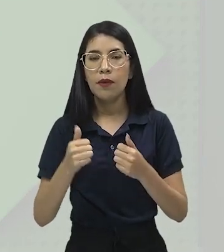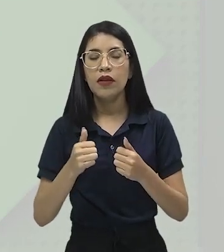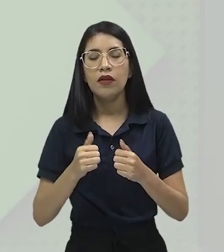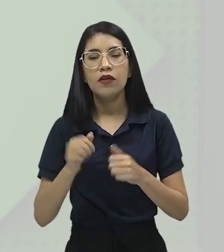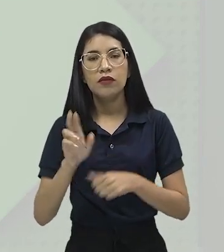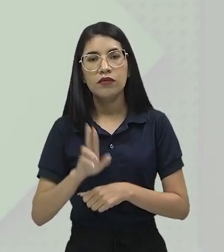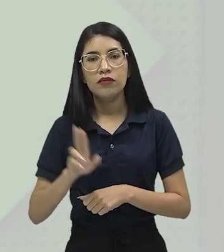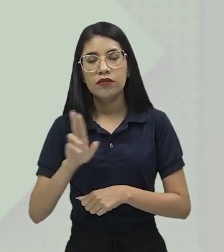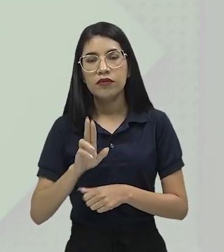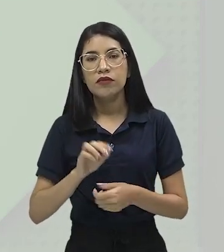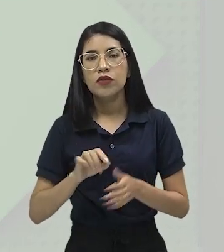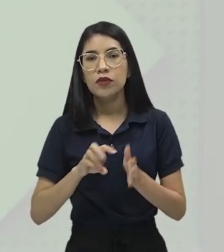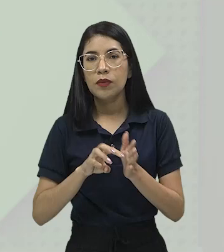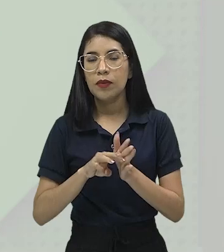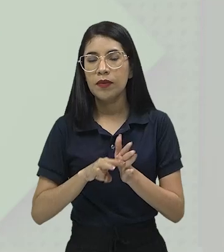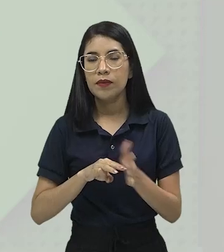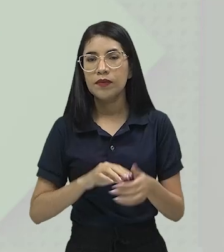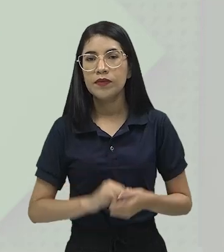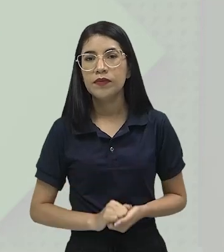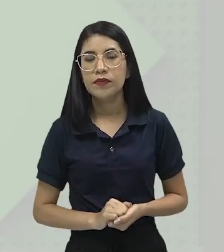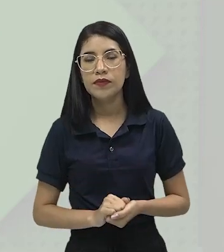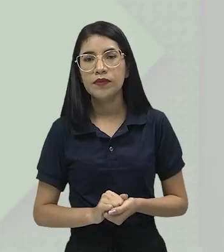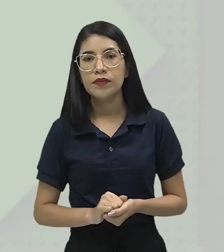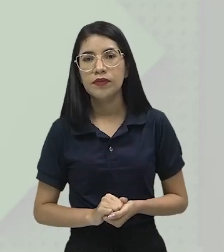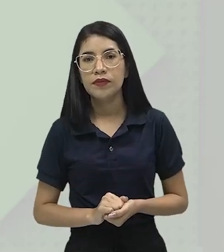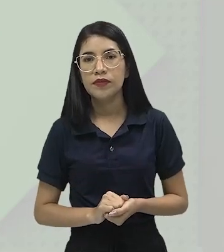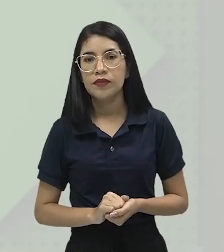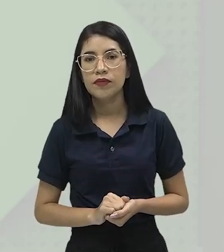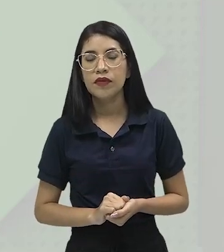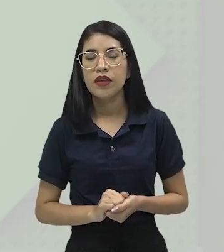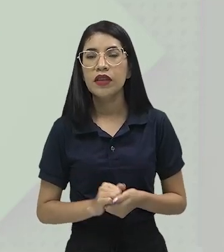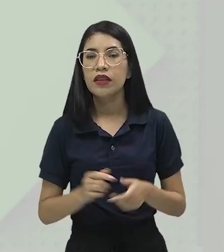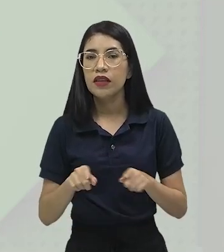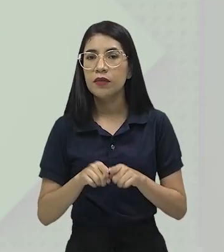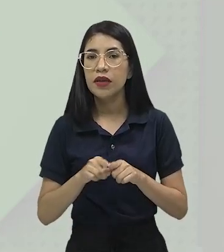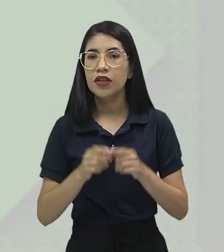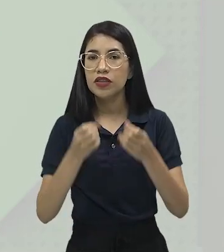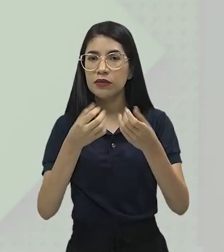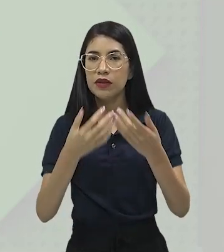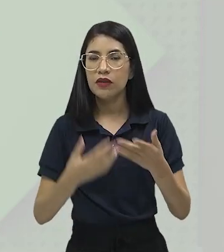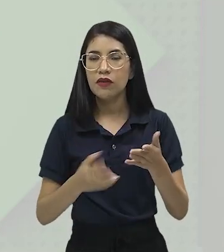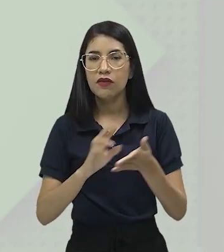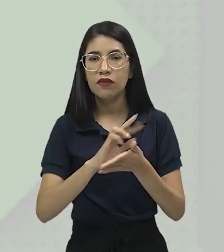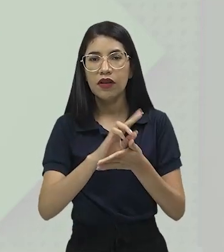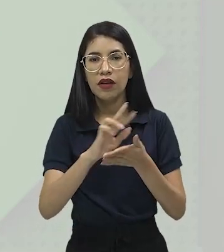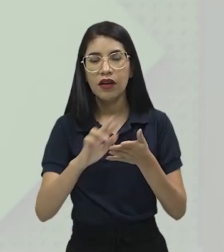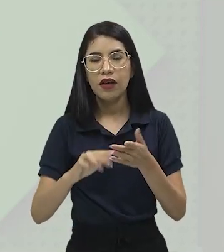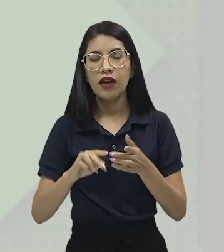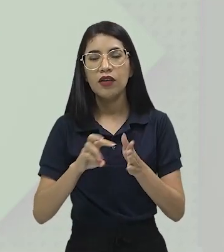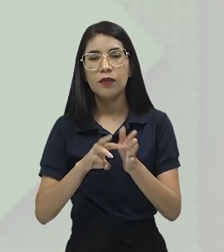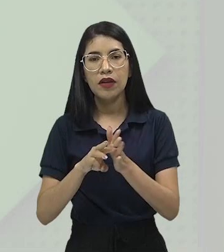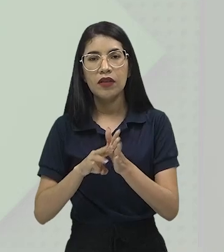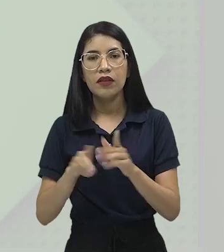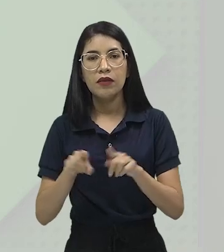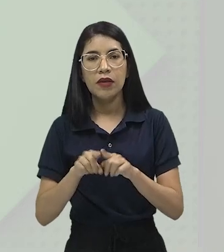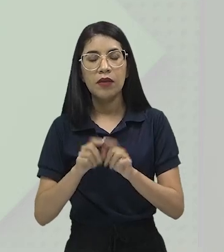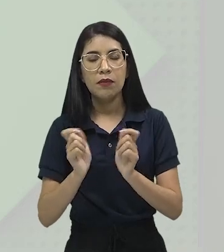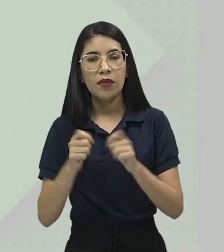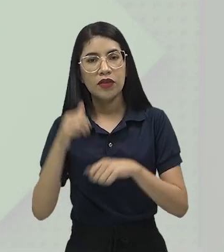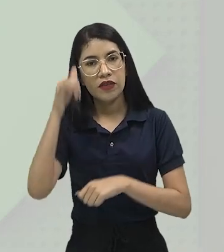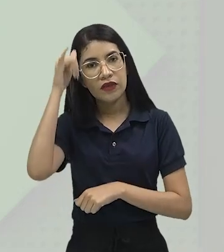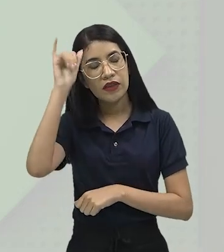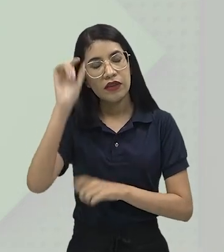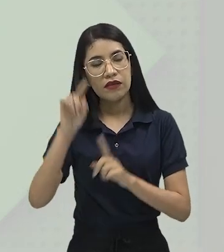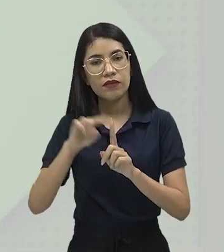a ser utilizado. Mas a gente falou também de outros métodos, né, que podem também impedir uma gravidez indesejada.